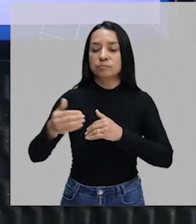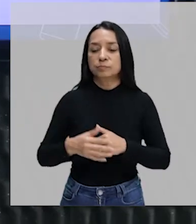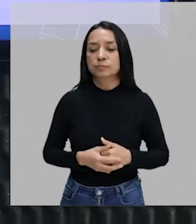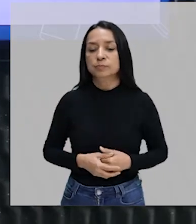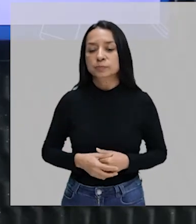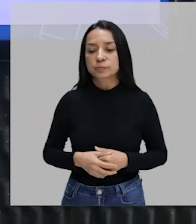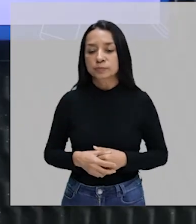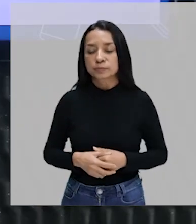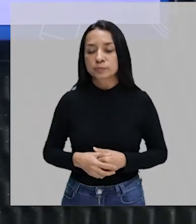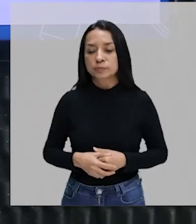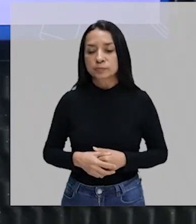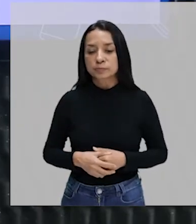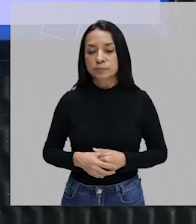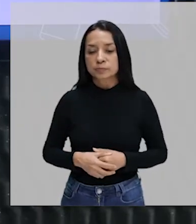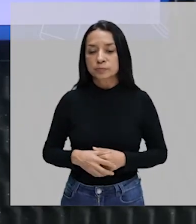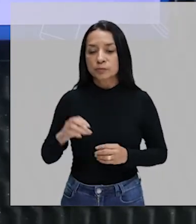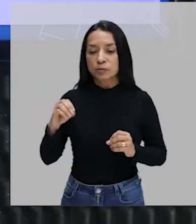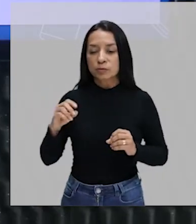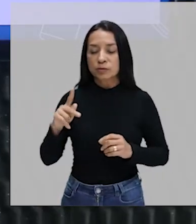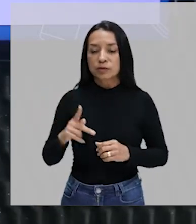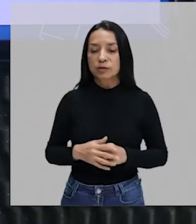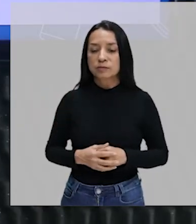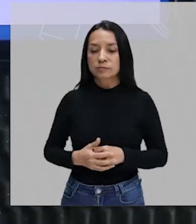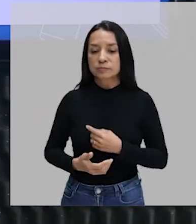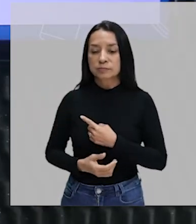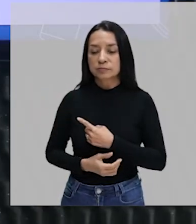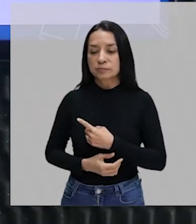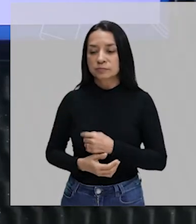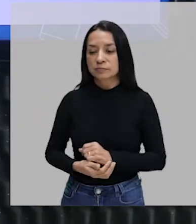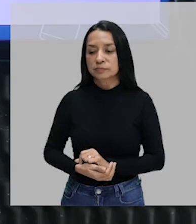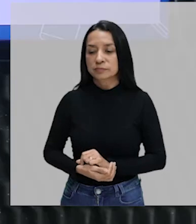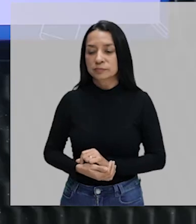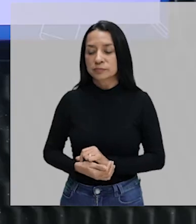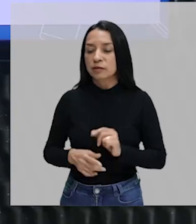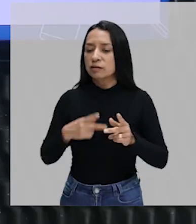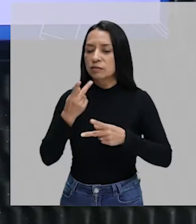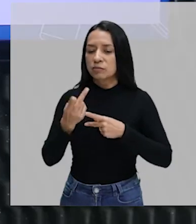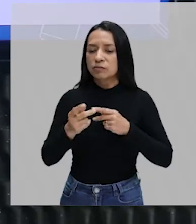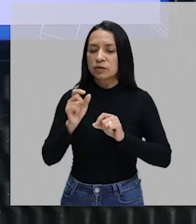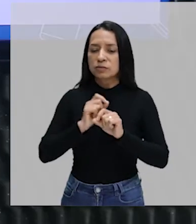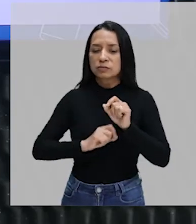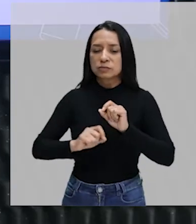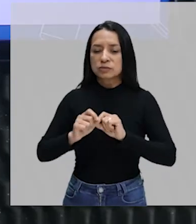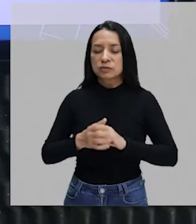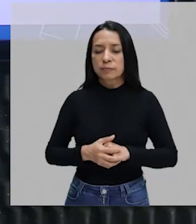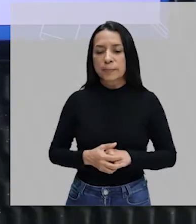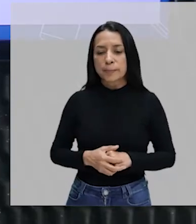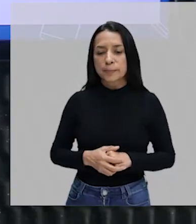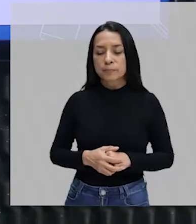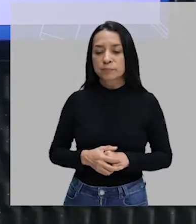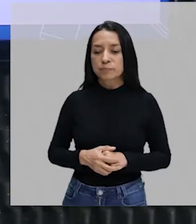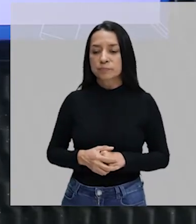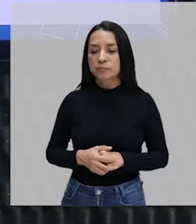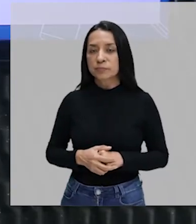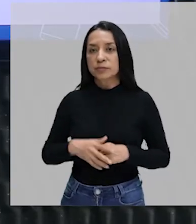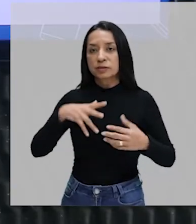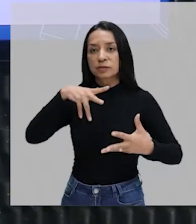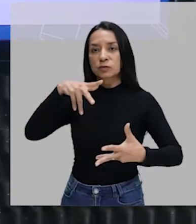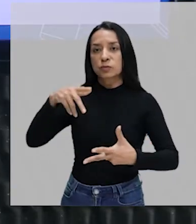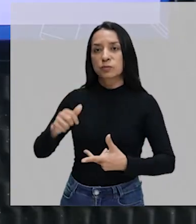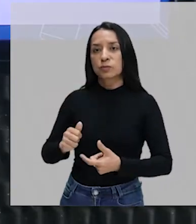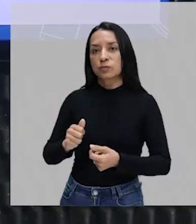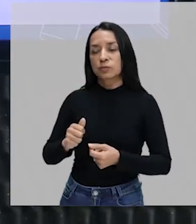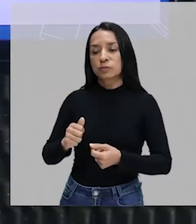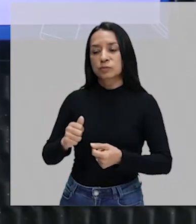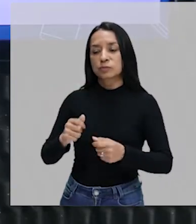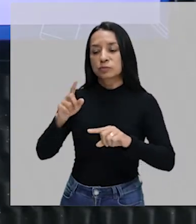exterior, ok? Esta realidade exterior, ela fala necessariamente daquilo que está no mundo, que está